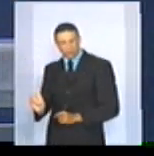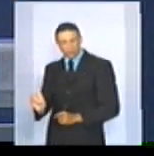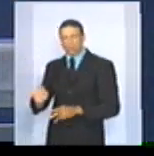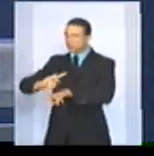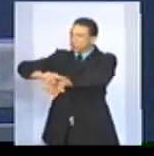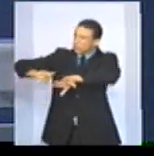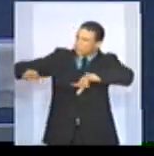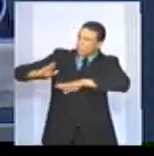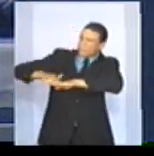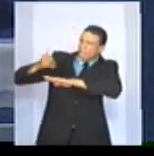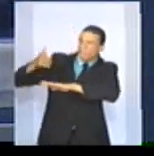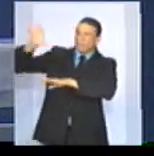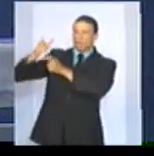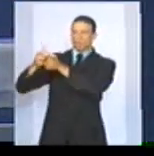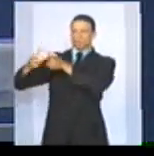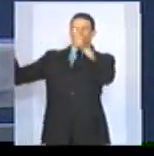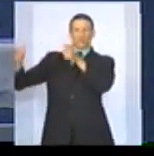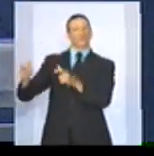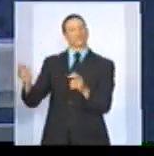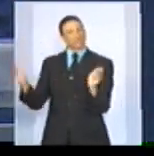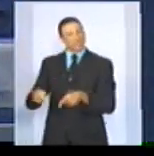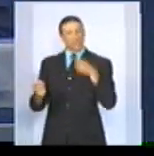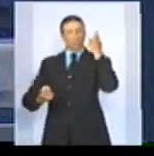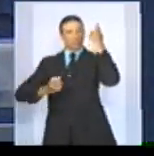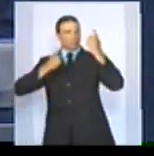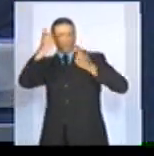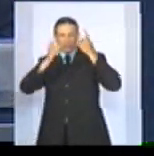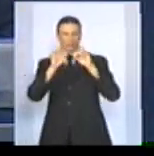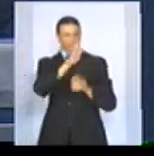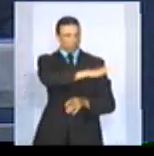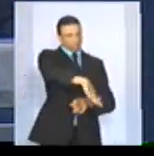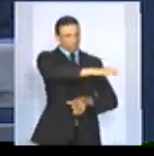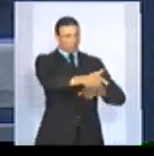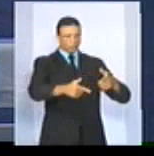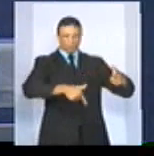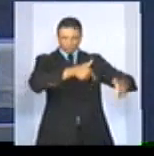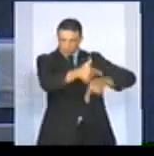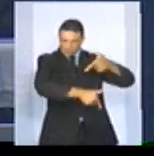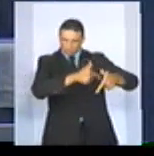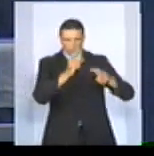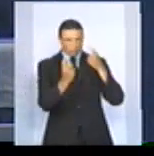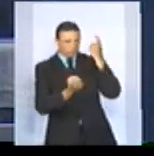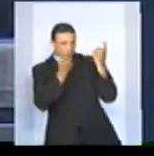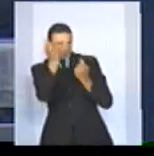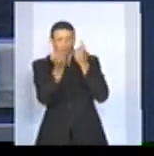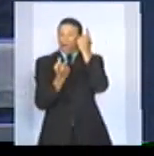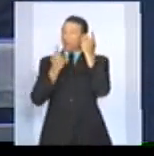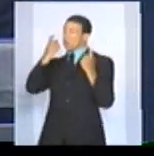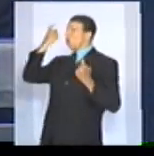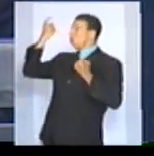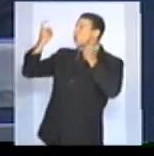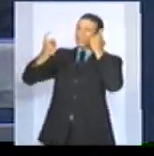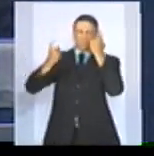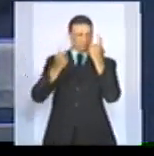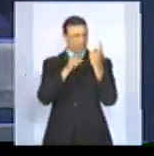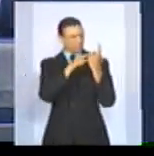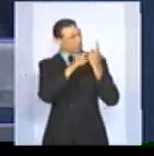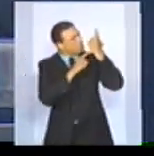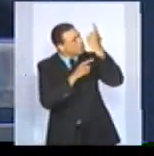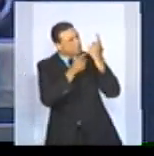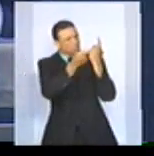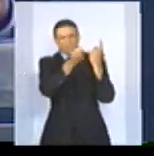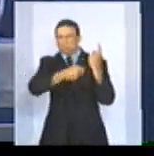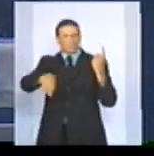a cadeia de valor então essa preocupação em relação aos trabalhadores ela não não É cabível ao contrário os trabalhadores